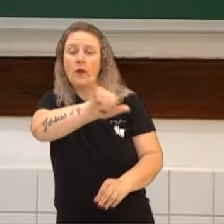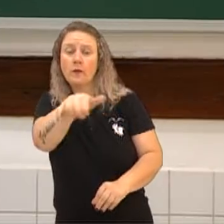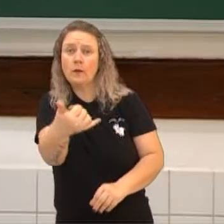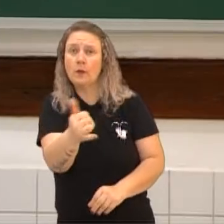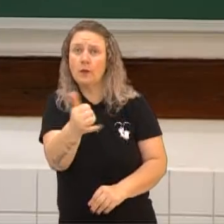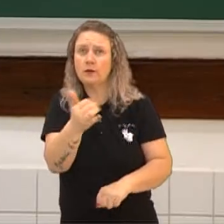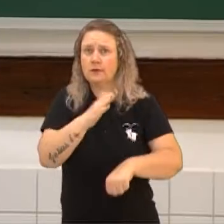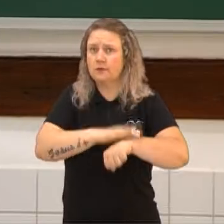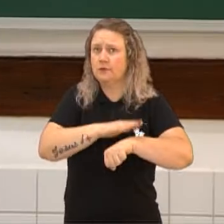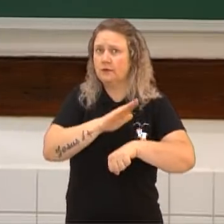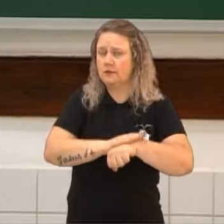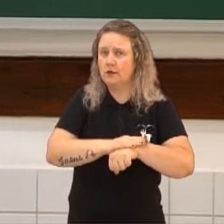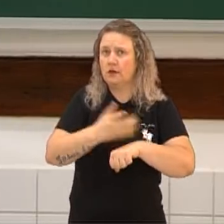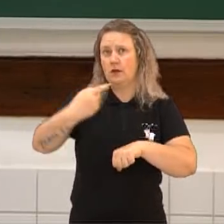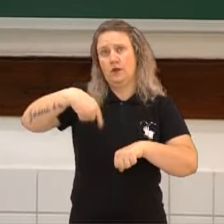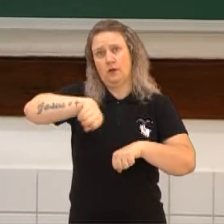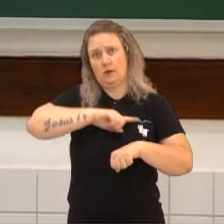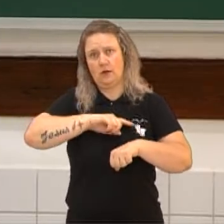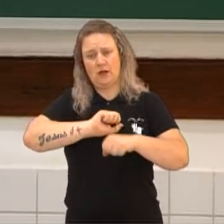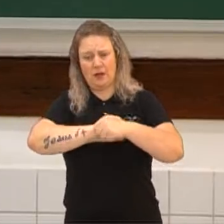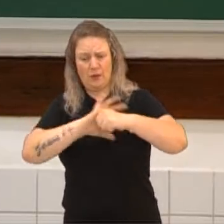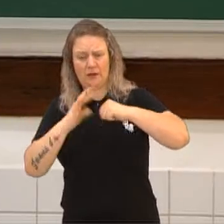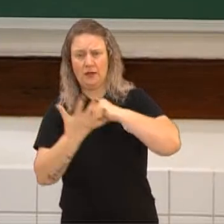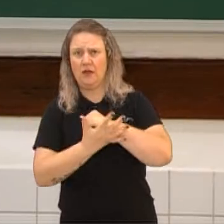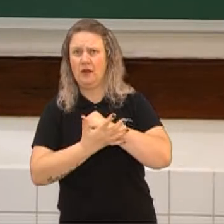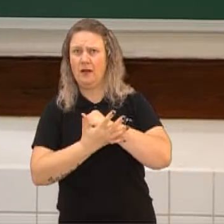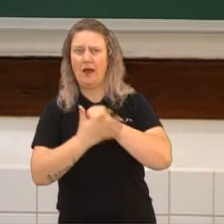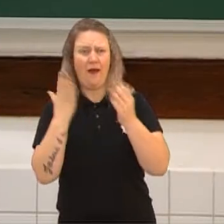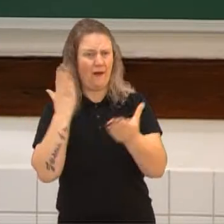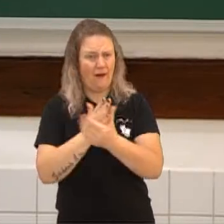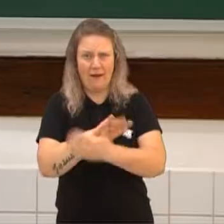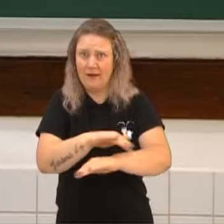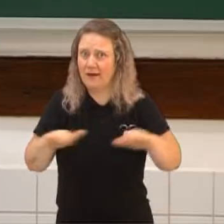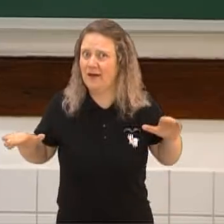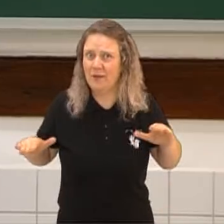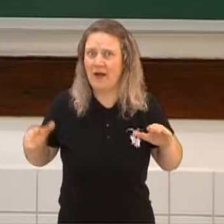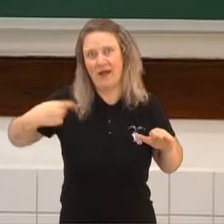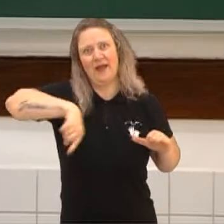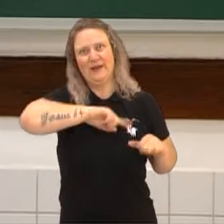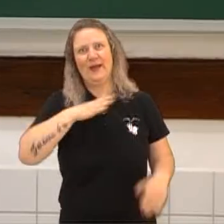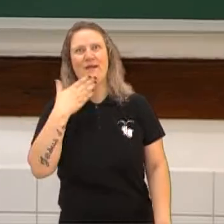aproveitar para que a gente possa sair desse momento ainda melhores e